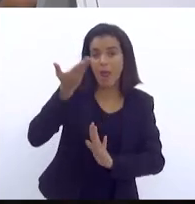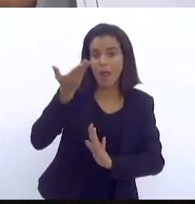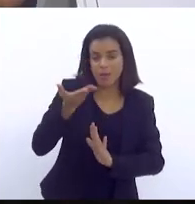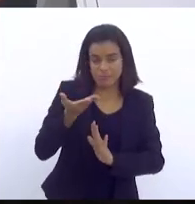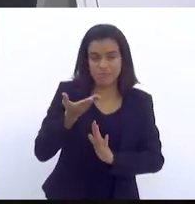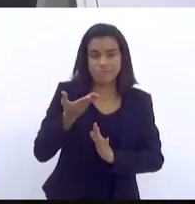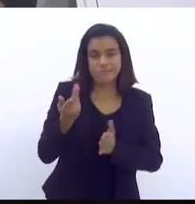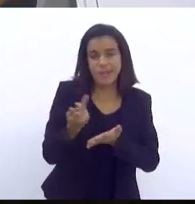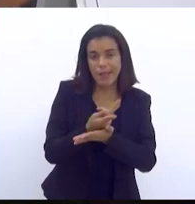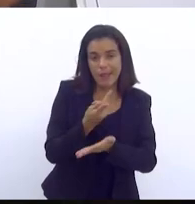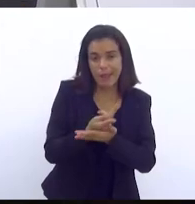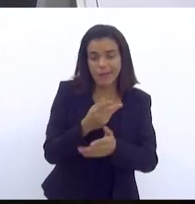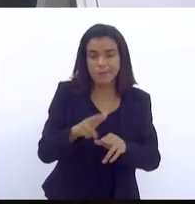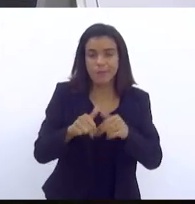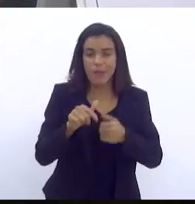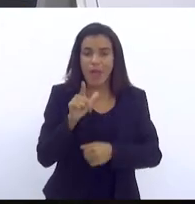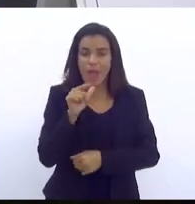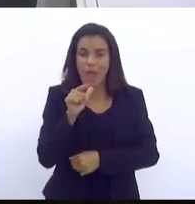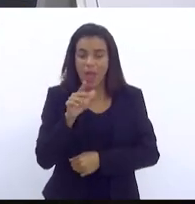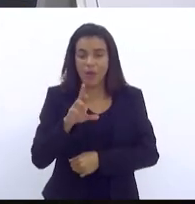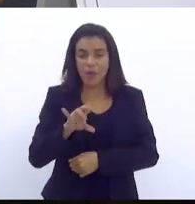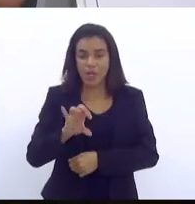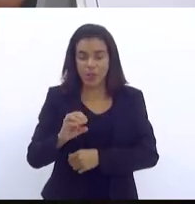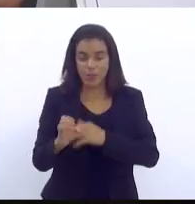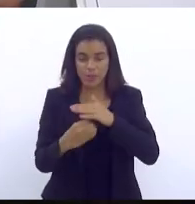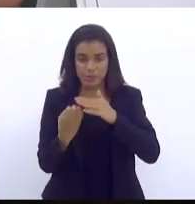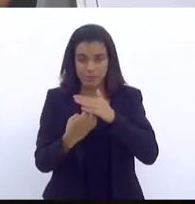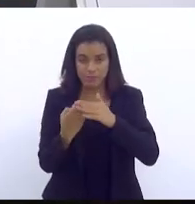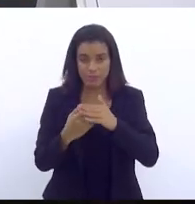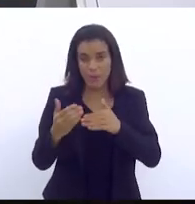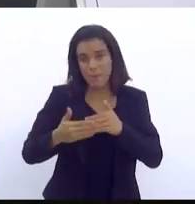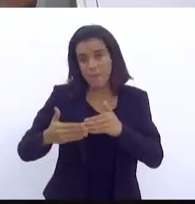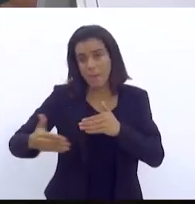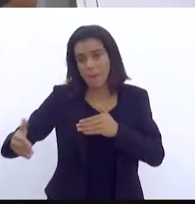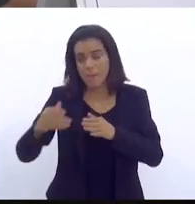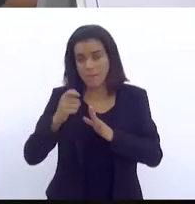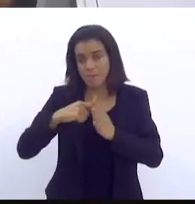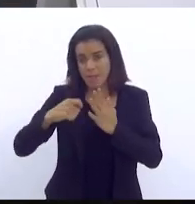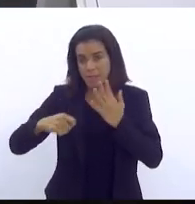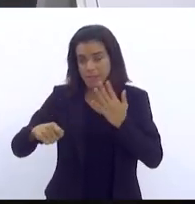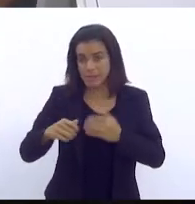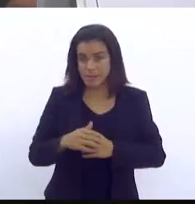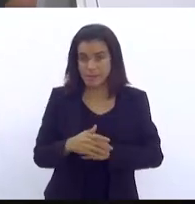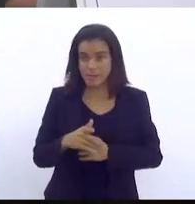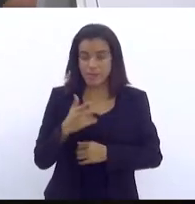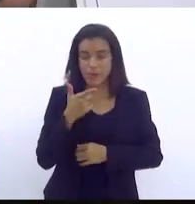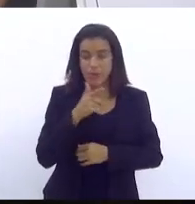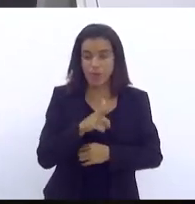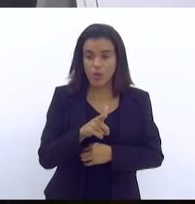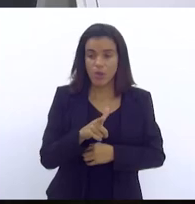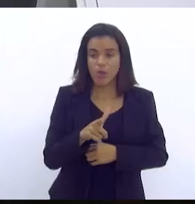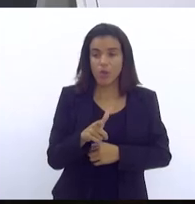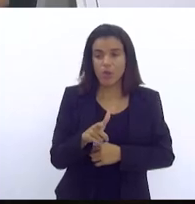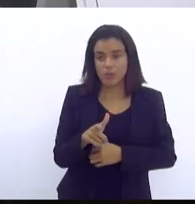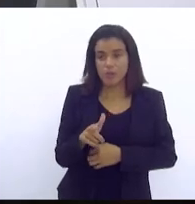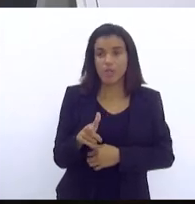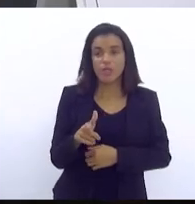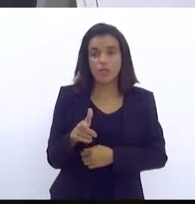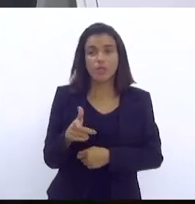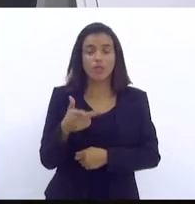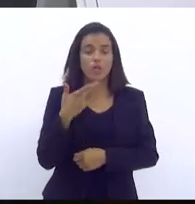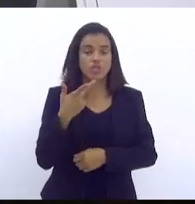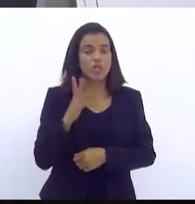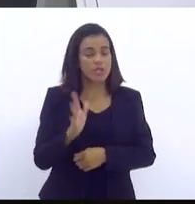irregularidade pela águas do rio nesse aumento de tarifa para os próximos meses nós pedimos para essa questão ficar consignada em ata e já estamos